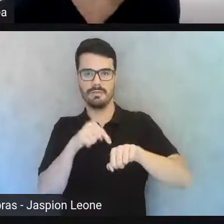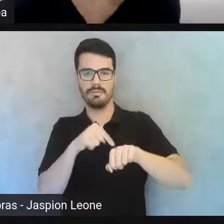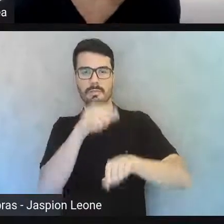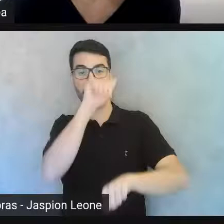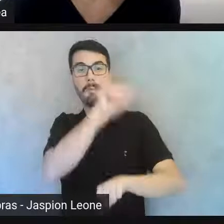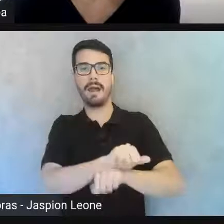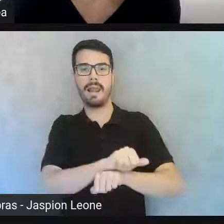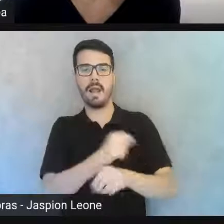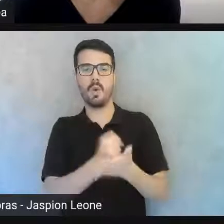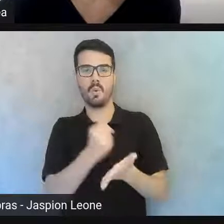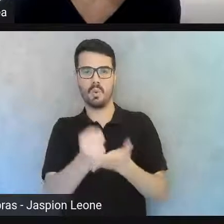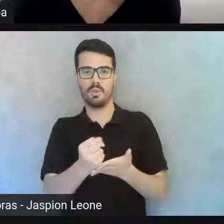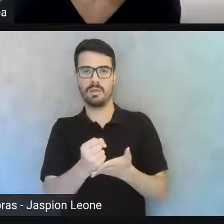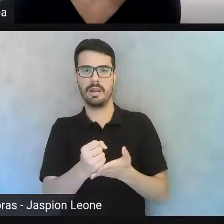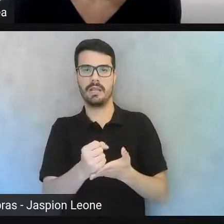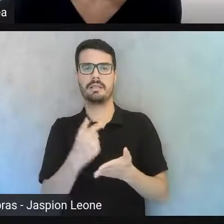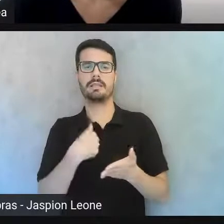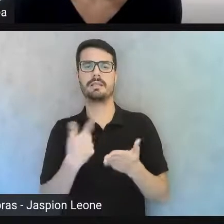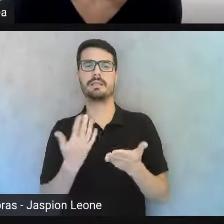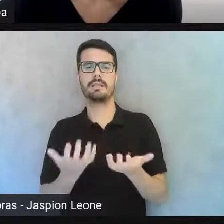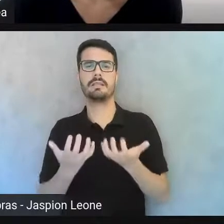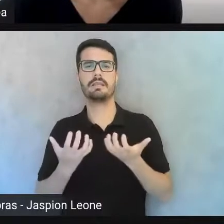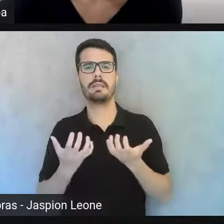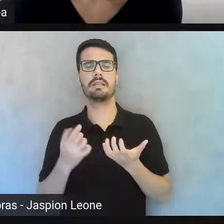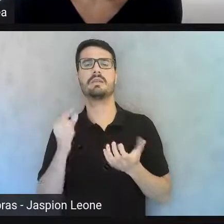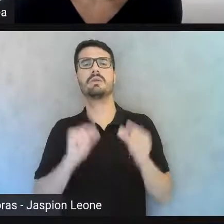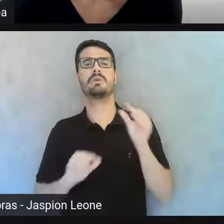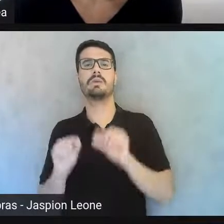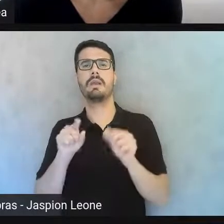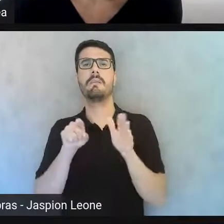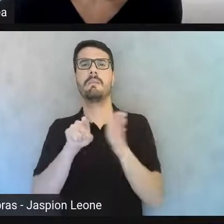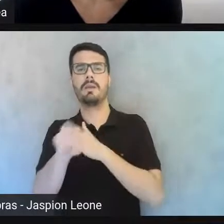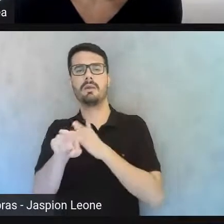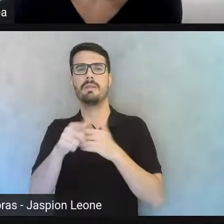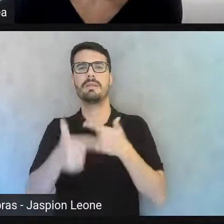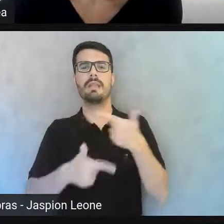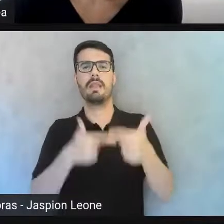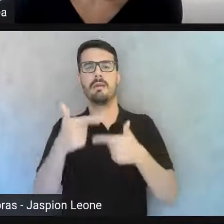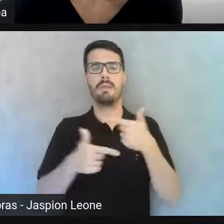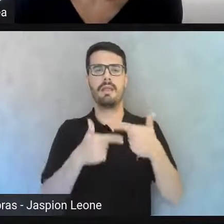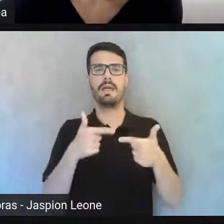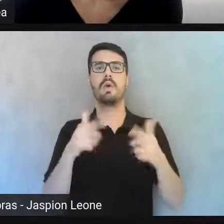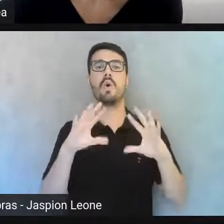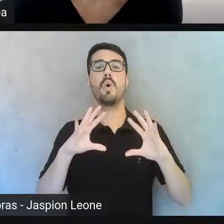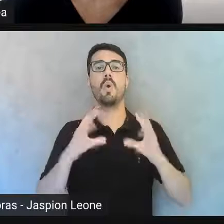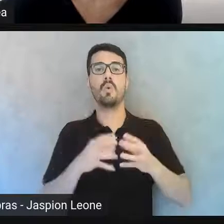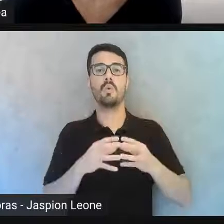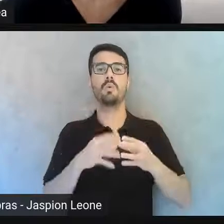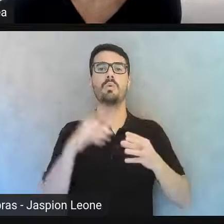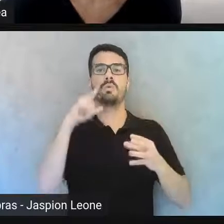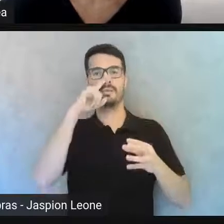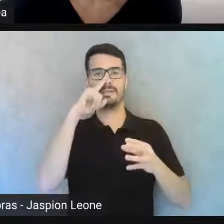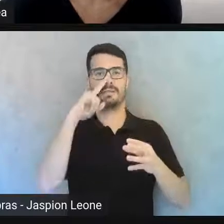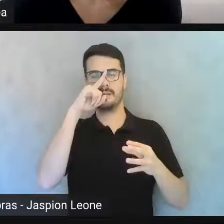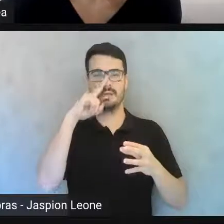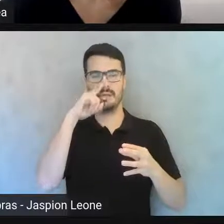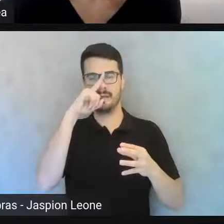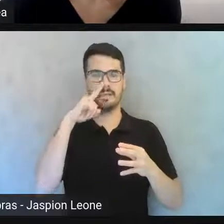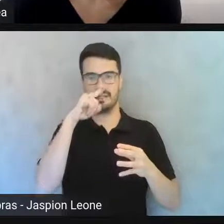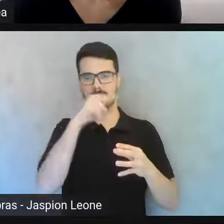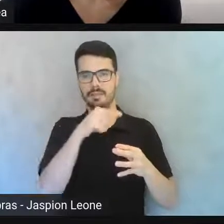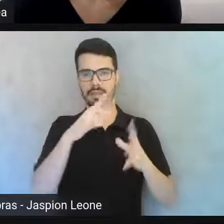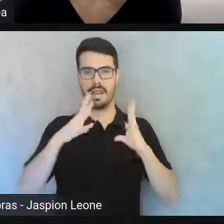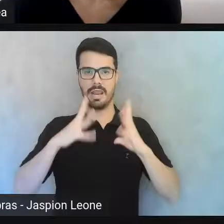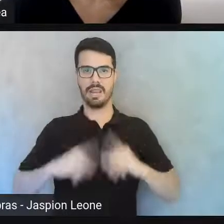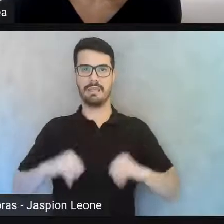contratos, eu queria colocar também a questão do trabalhador do grupo de risco. Um funcionário de limpeza